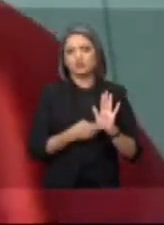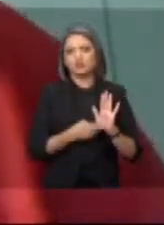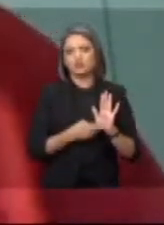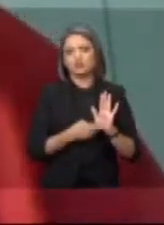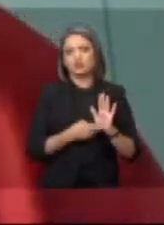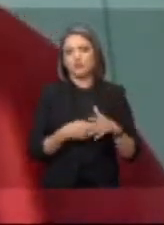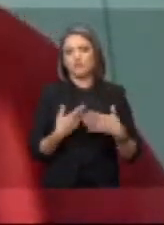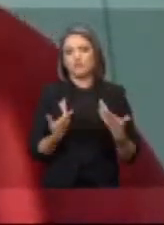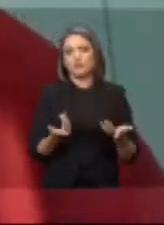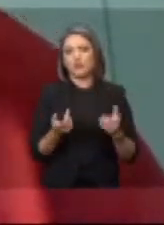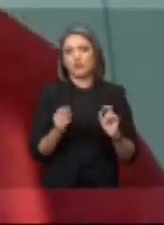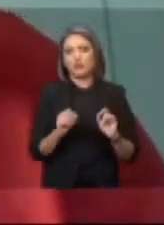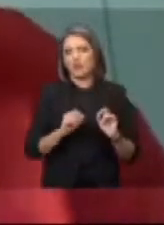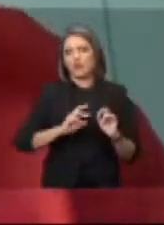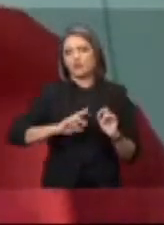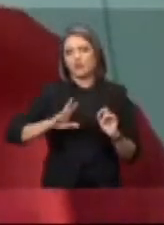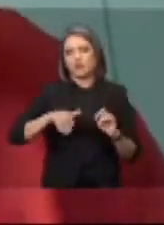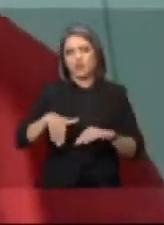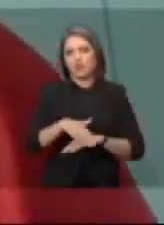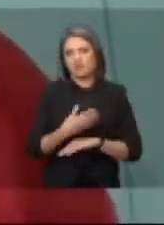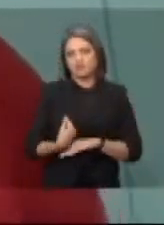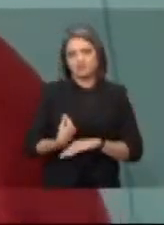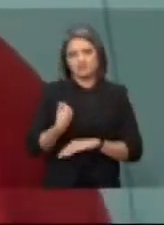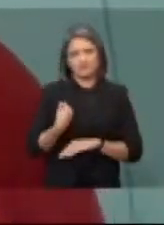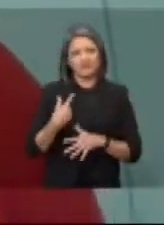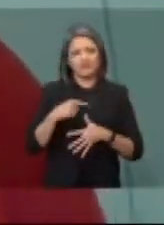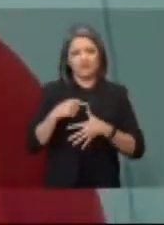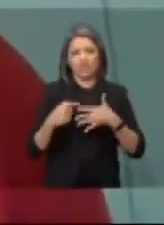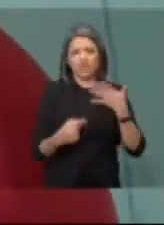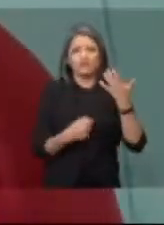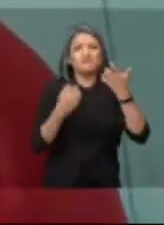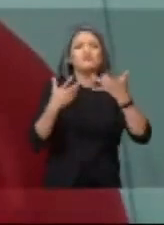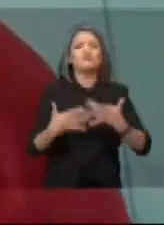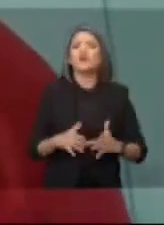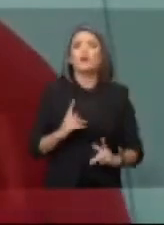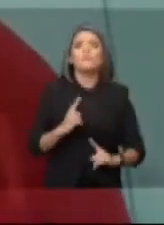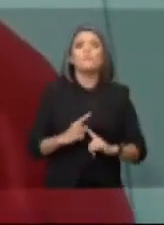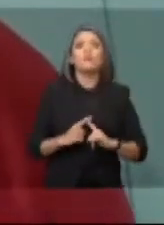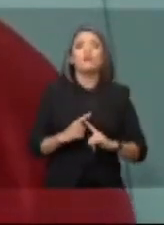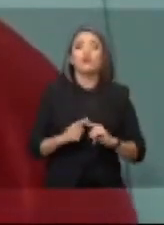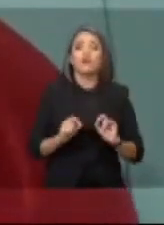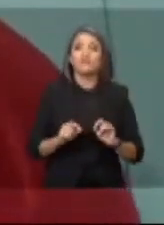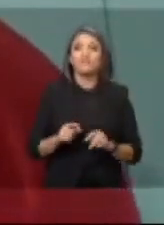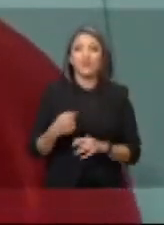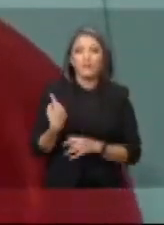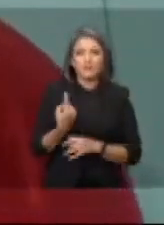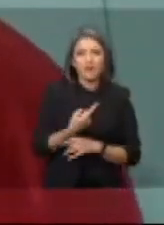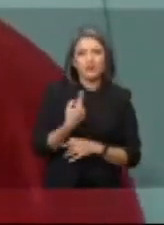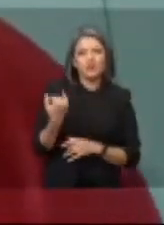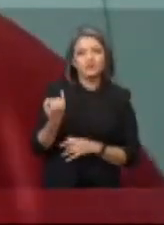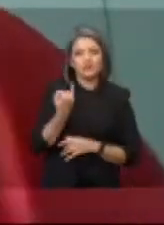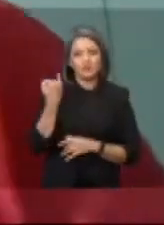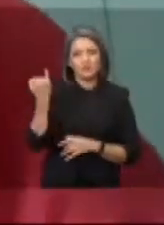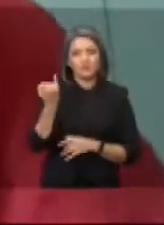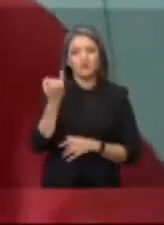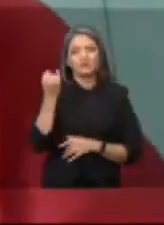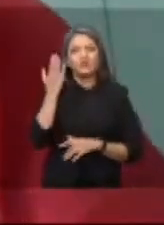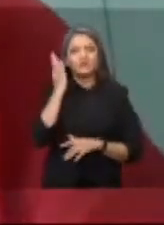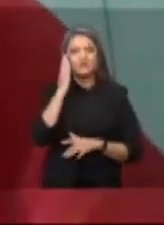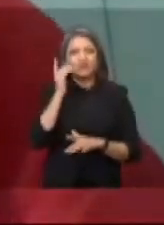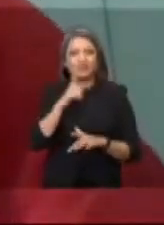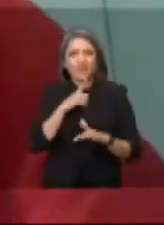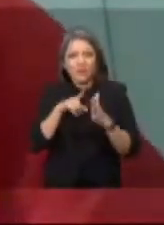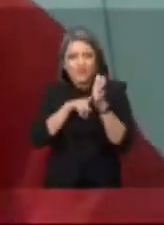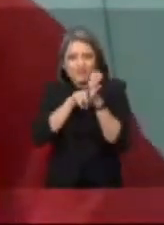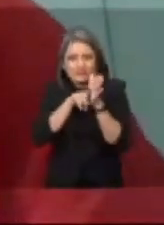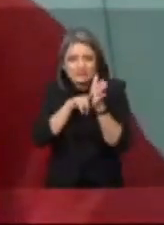se consideram situação de rua. Eu estou dizendo isso porque, para nós, é importante a questão da pesquisa,